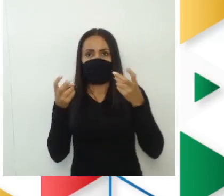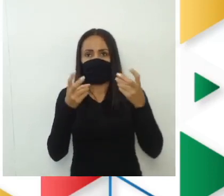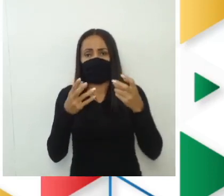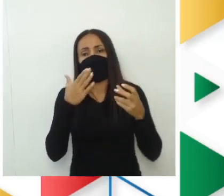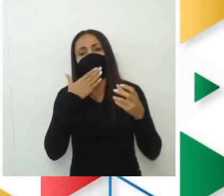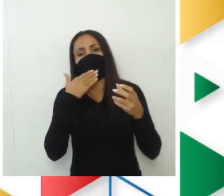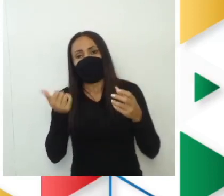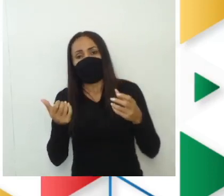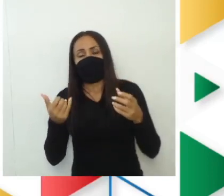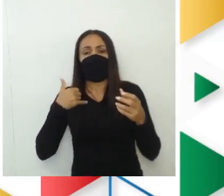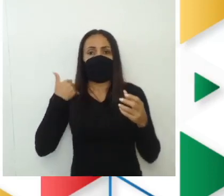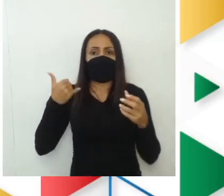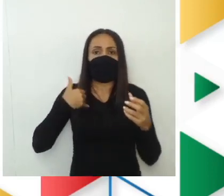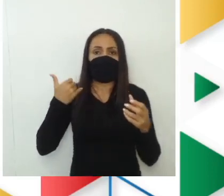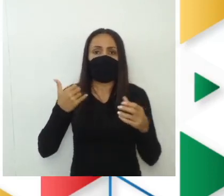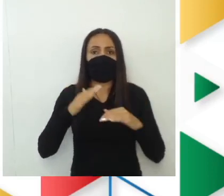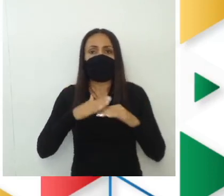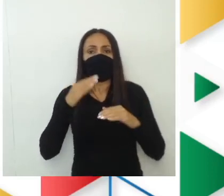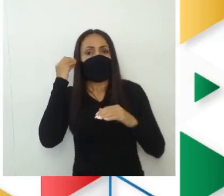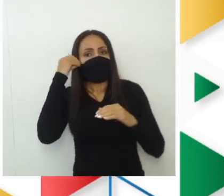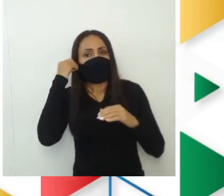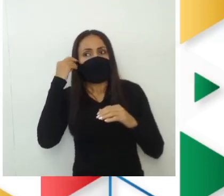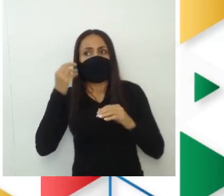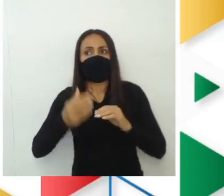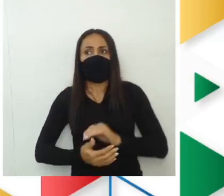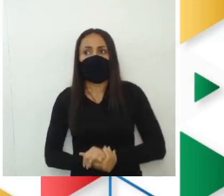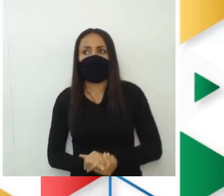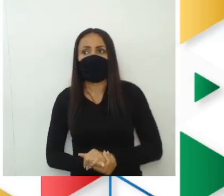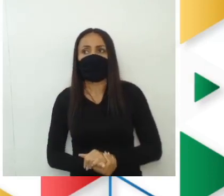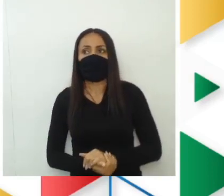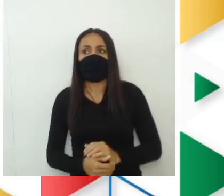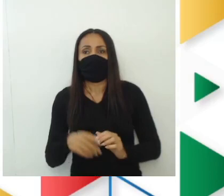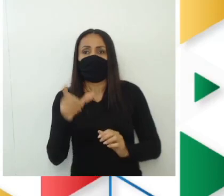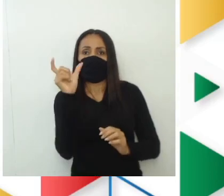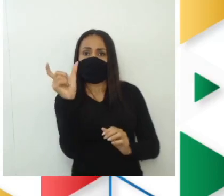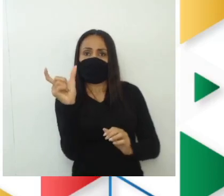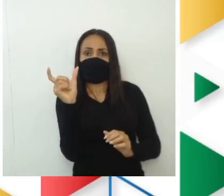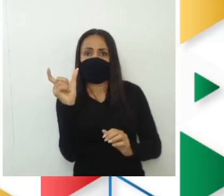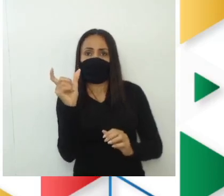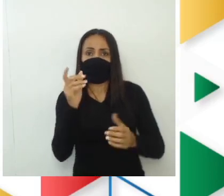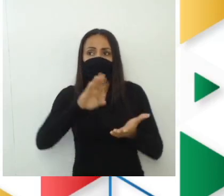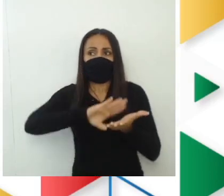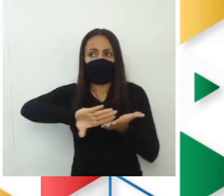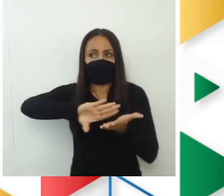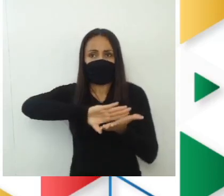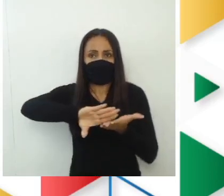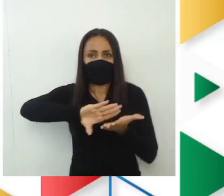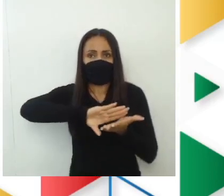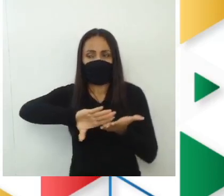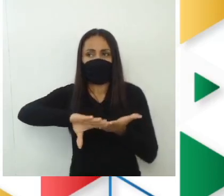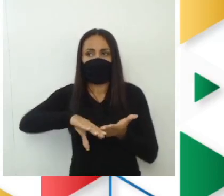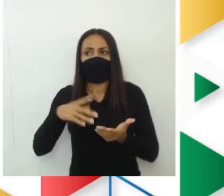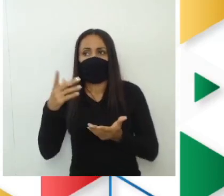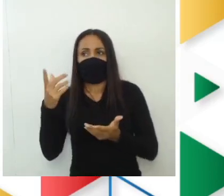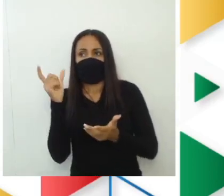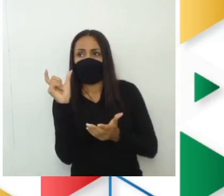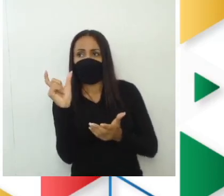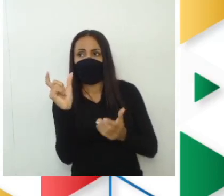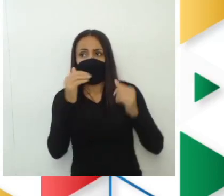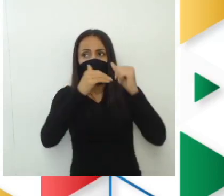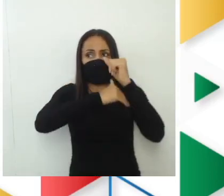mais experientes, enfim. Senha bancária só pode ser um código, né? Claro, porque vai misturar números e letras